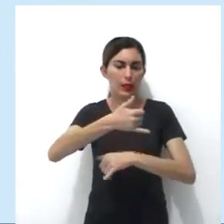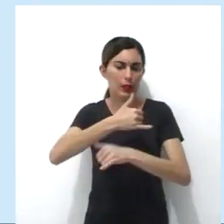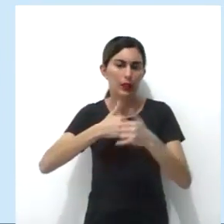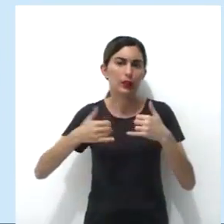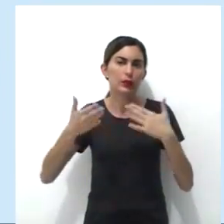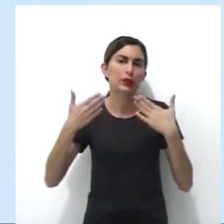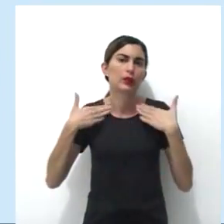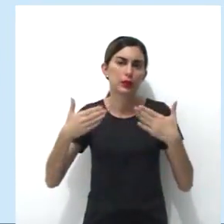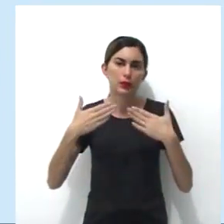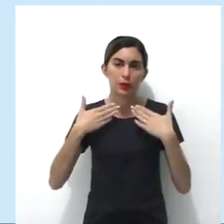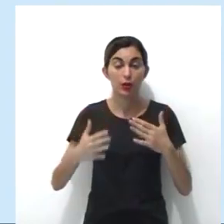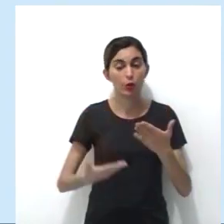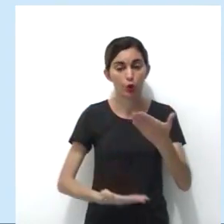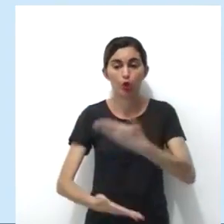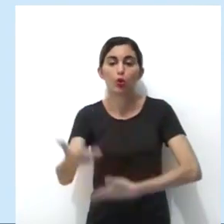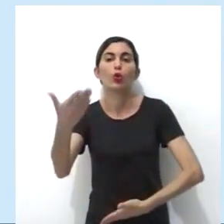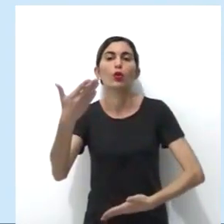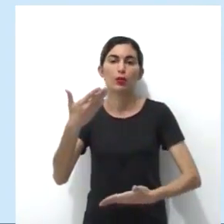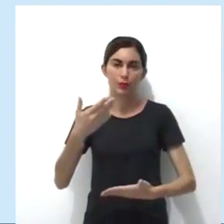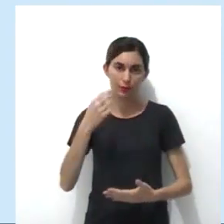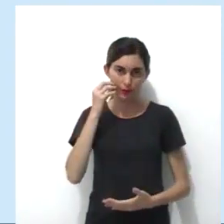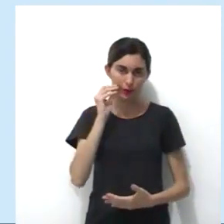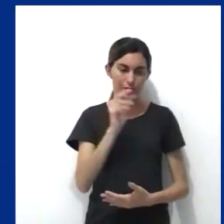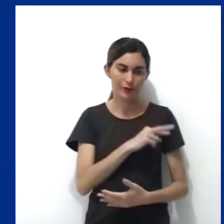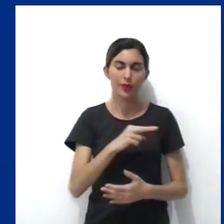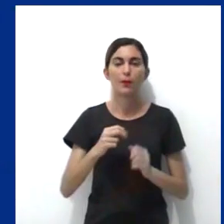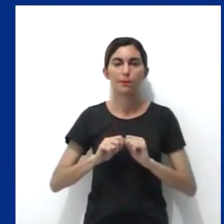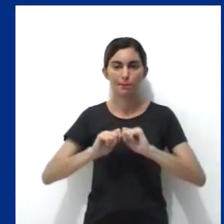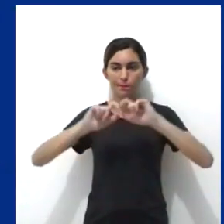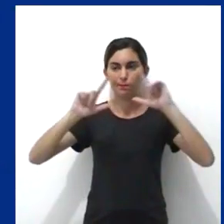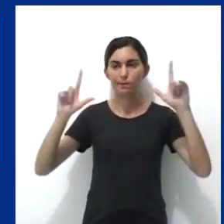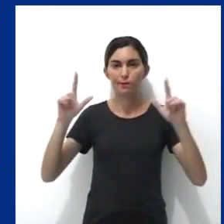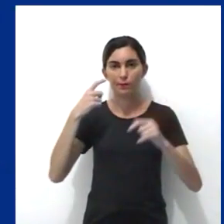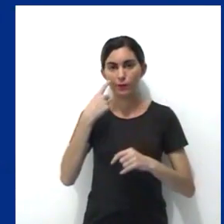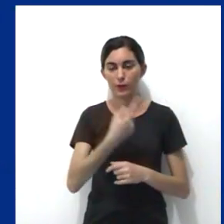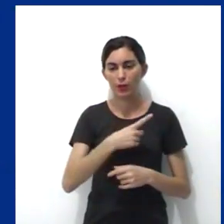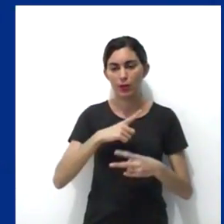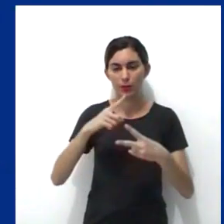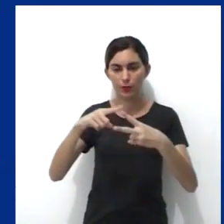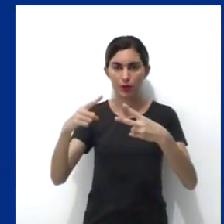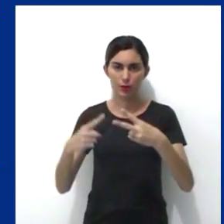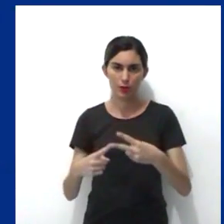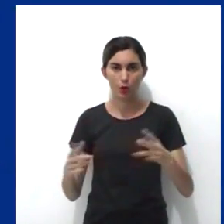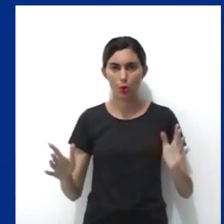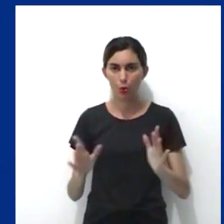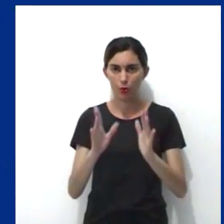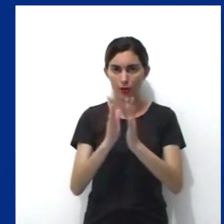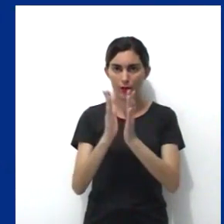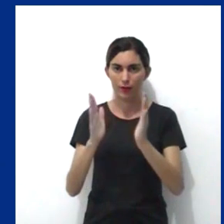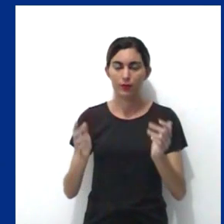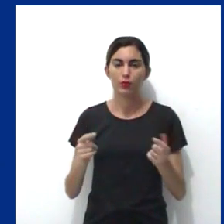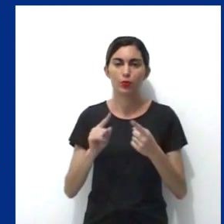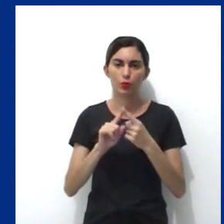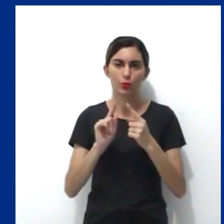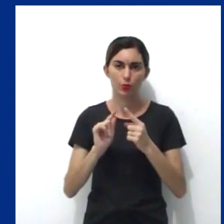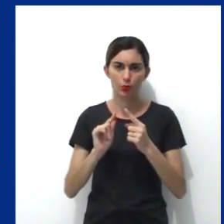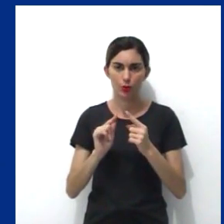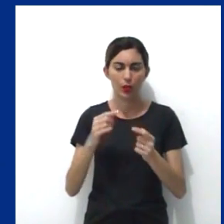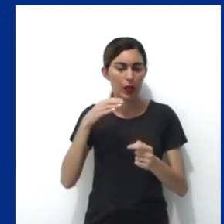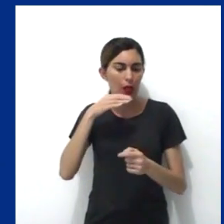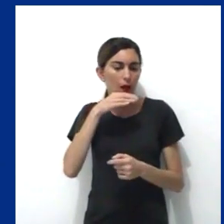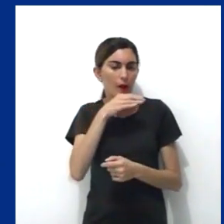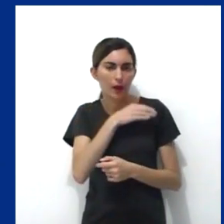Para existir calor é necessário o contato entre dois corpos, para que ocorra